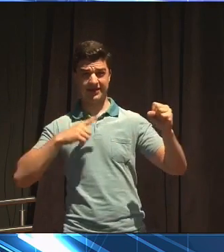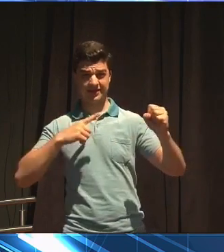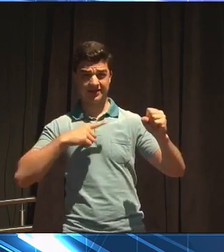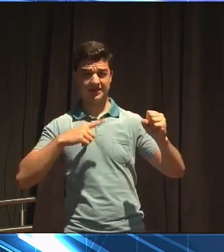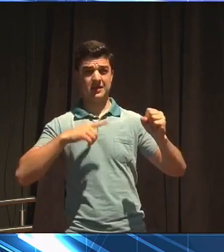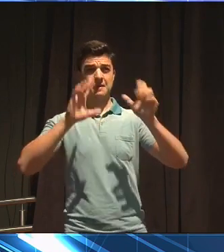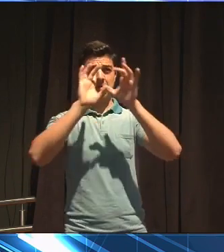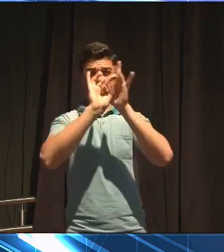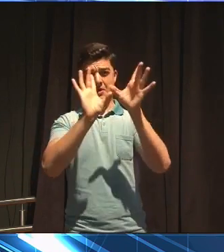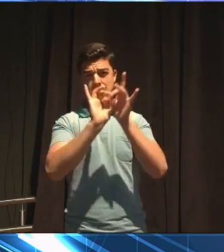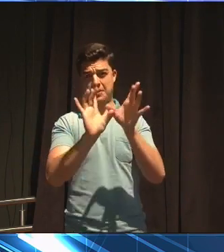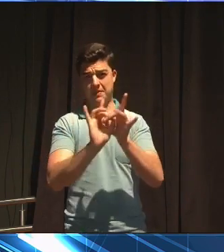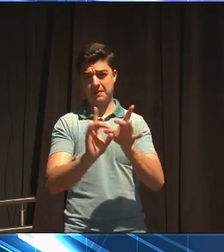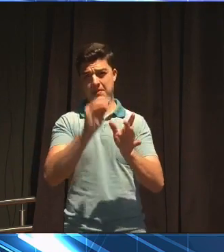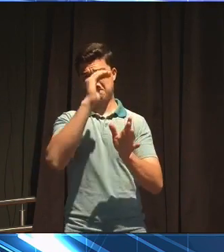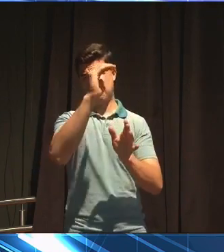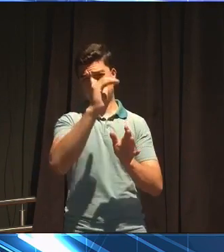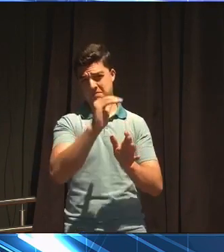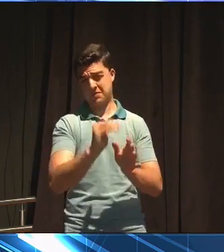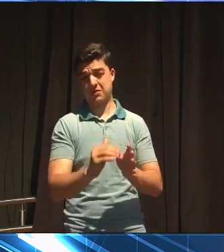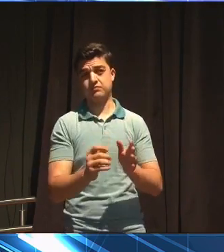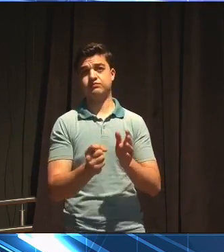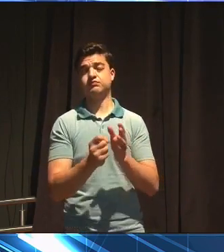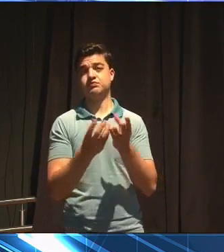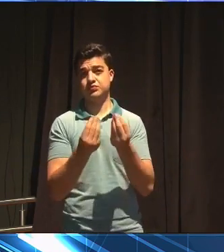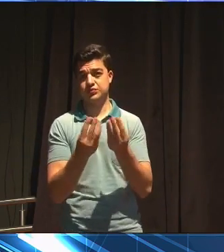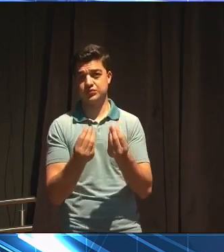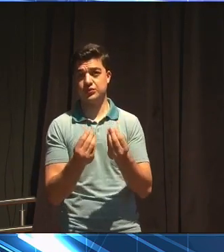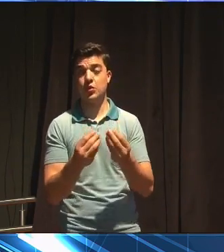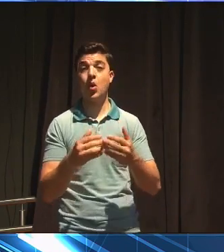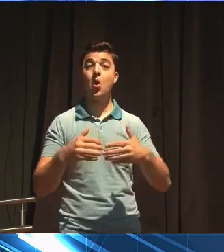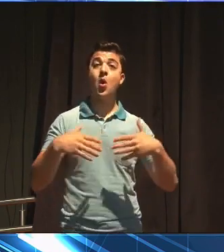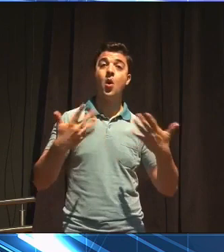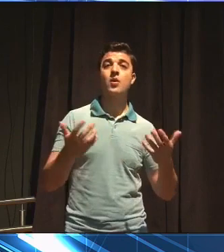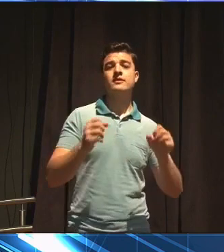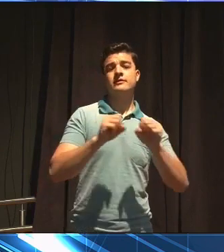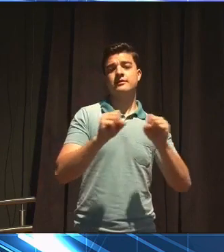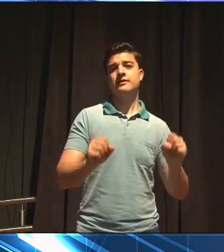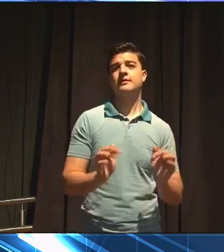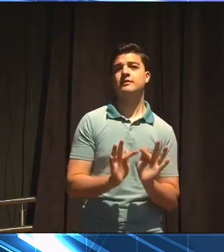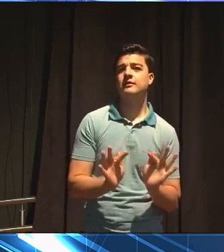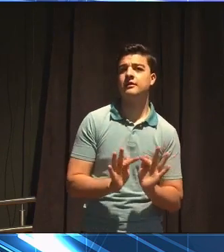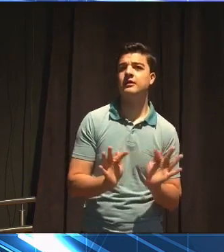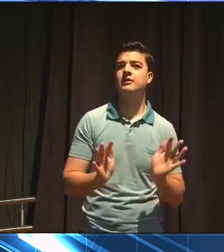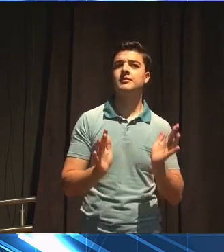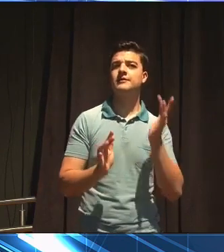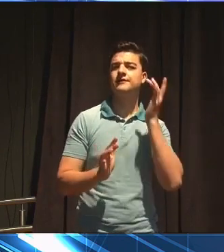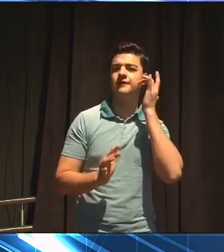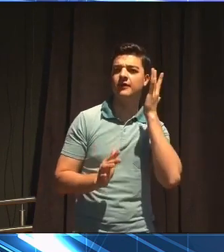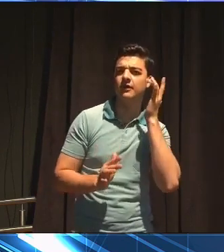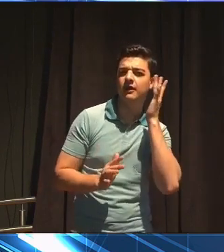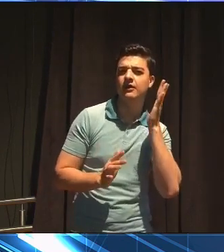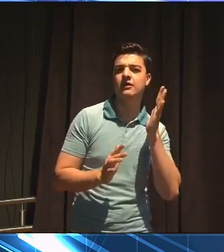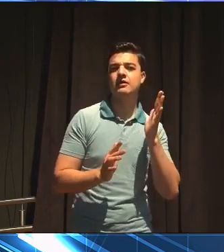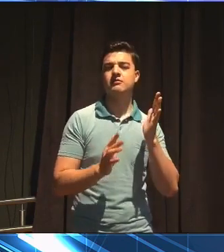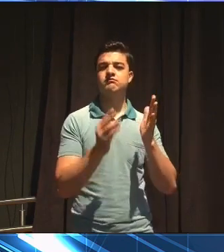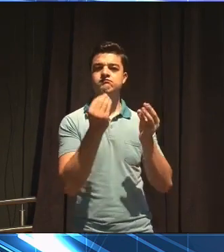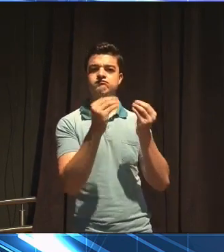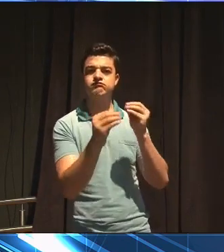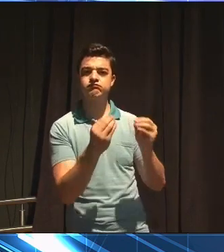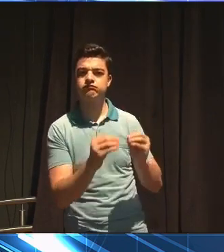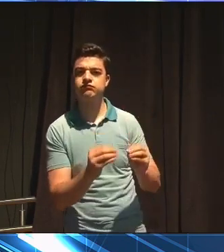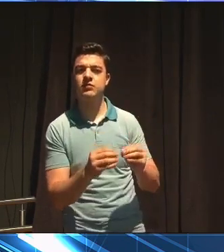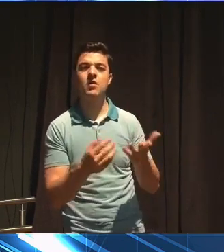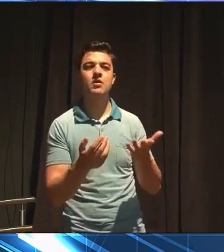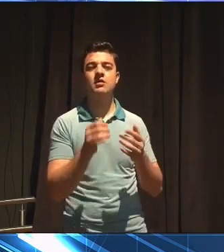nível de permissionamento, o ALF2. E se eu vou fazer algum sistema simples, com baixa complexidade, não necessariamente com baixa complexidade, mas